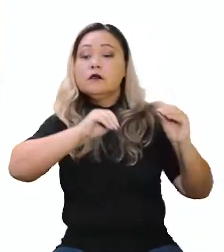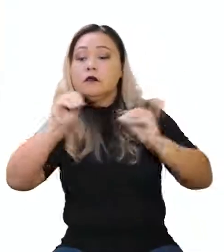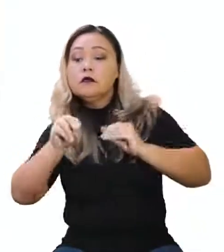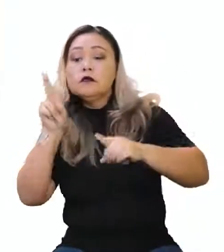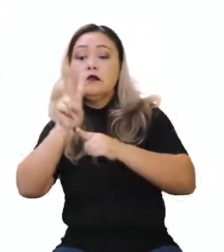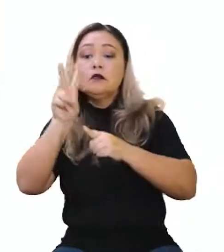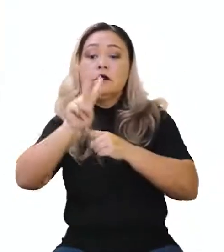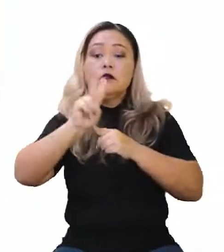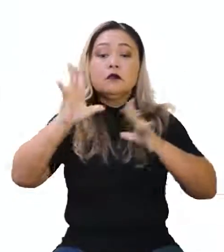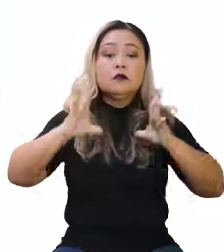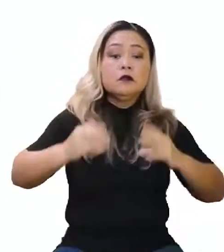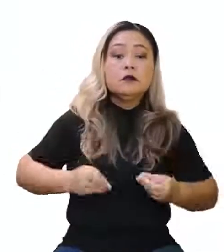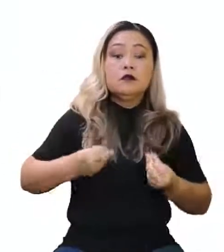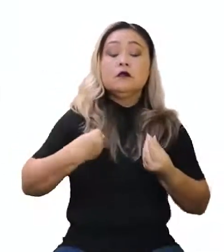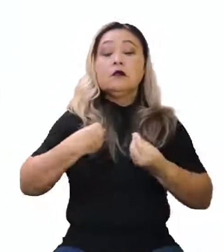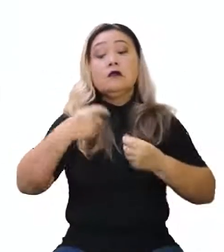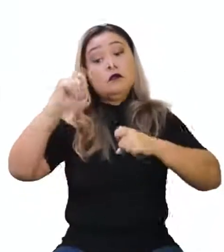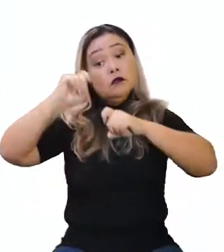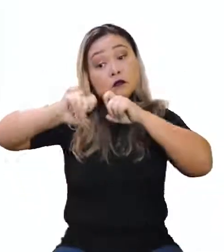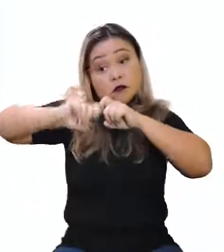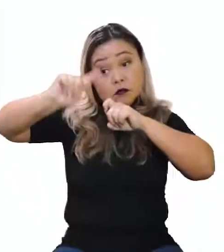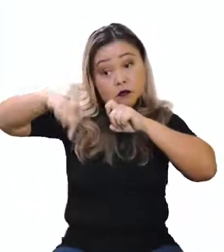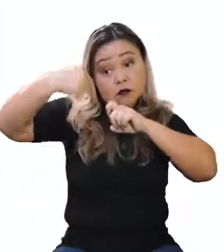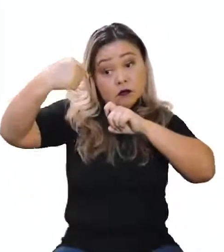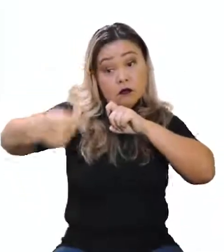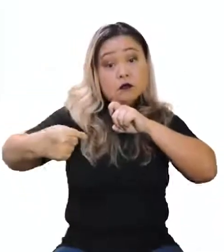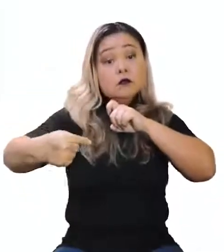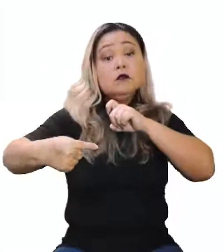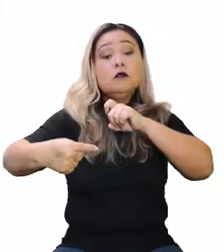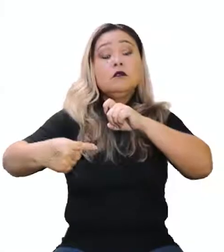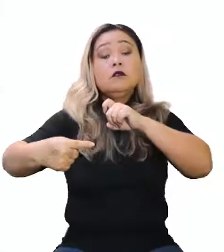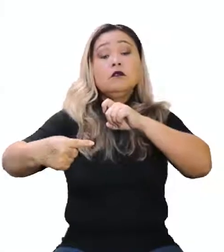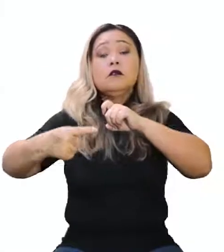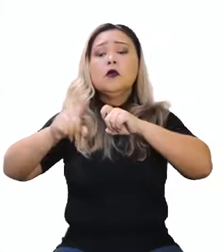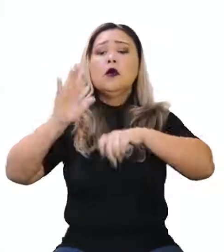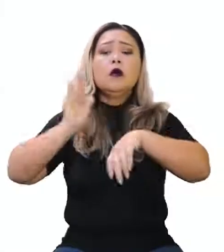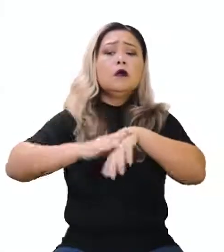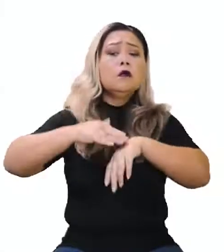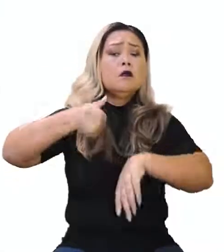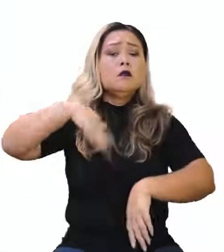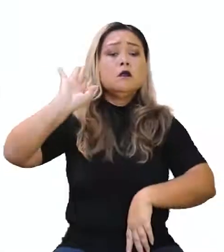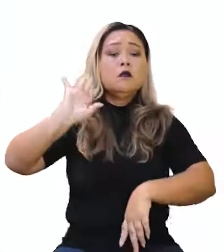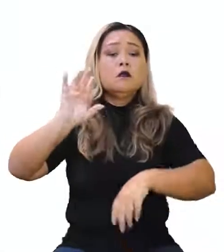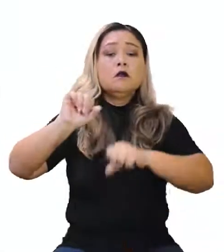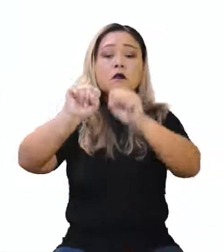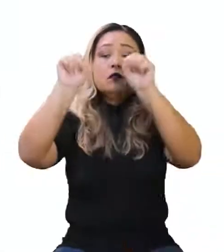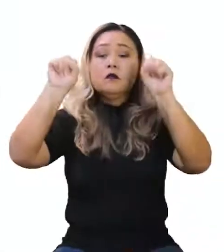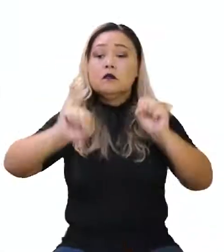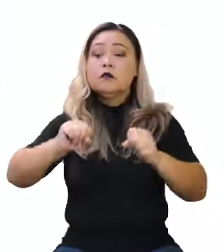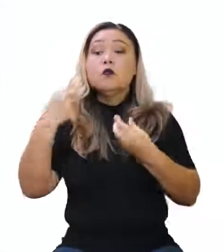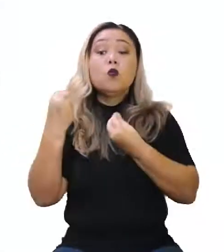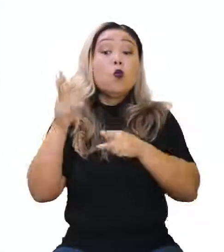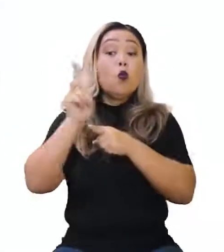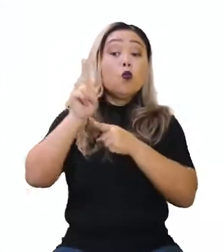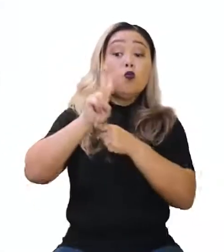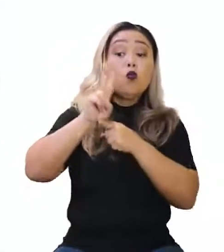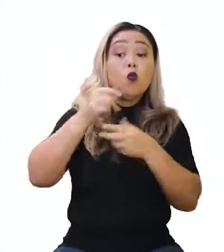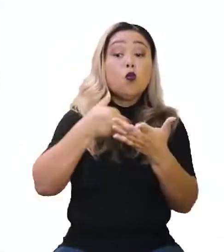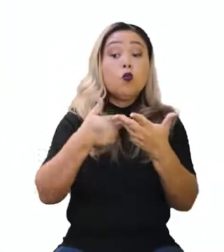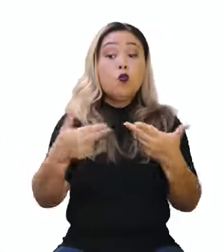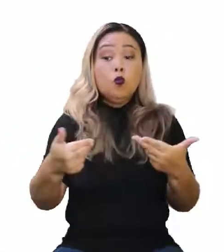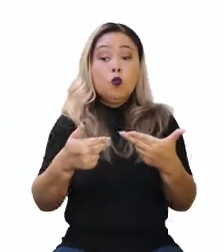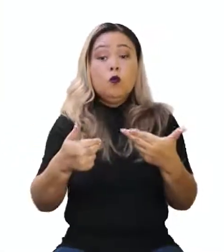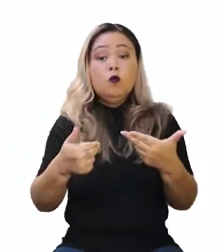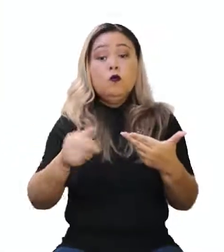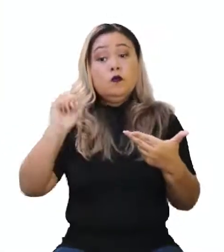de produção, manejo de reprodução. O que mais, prof? Sistema de criação. Deixa eu